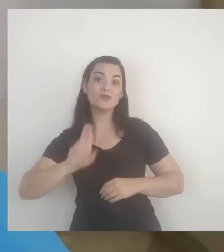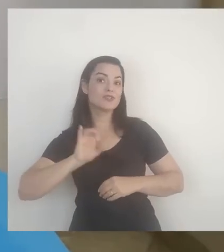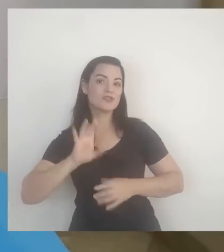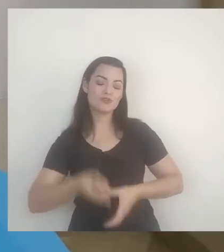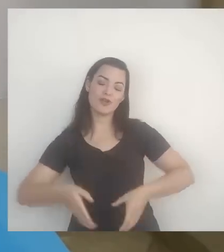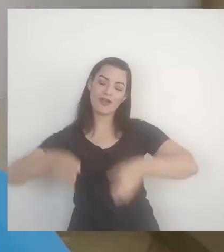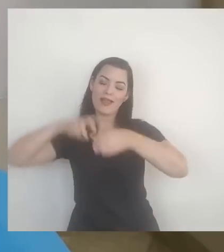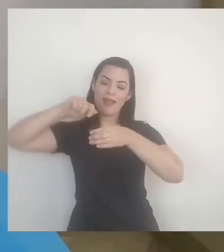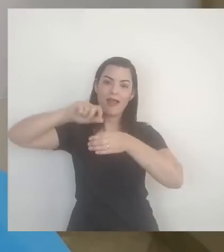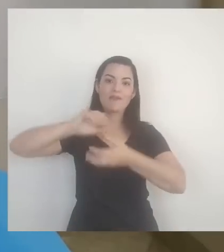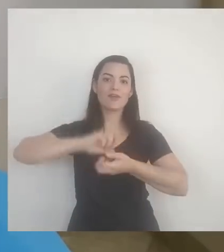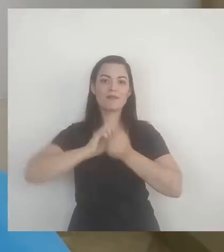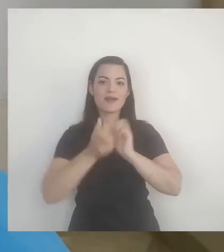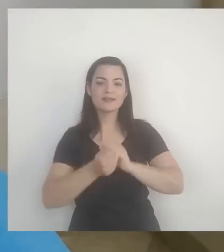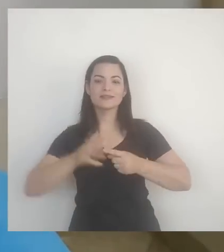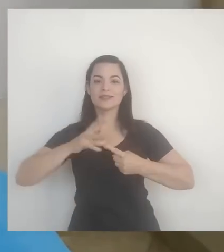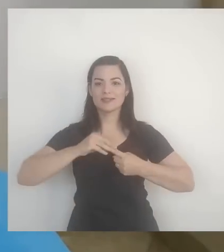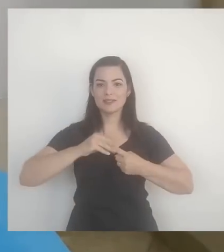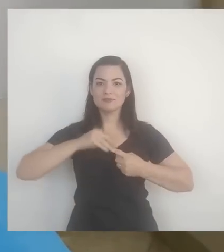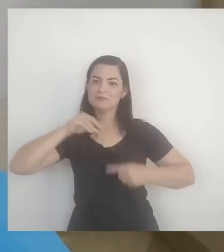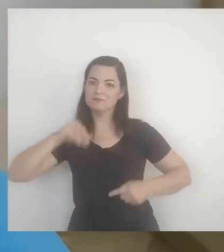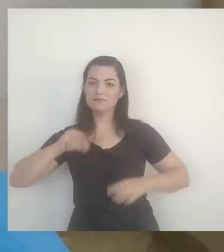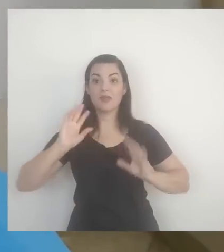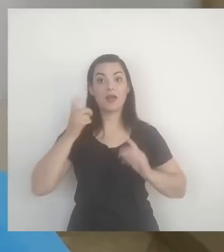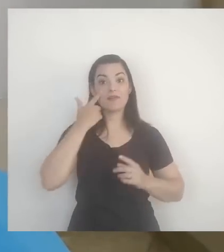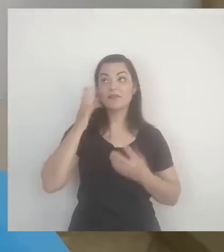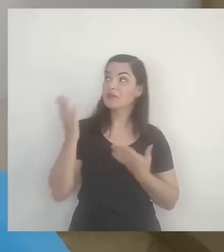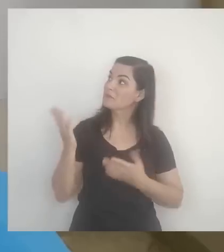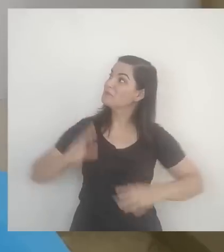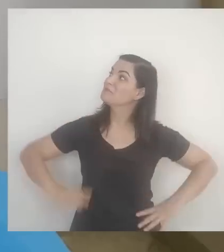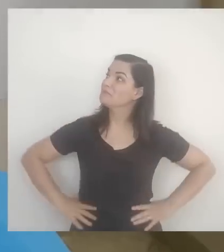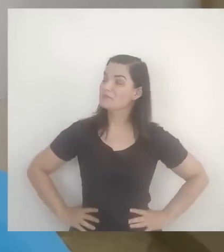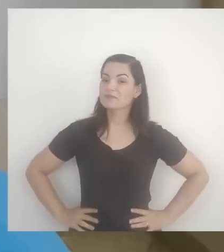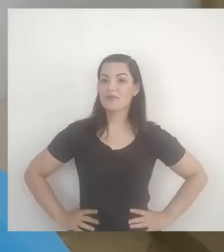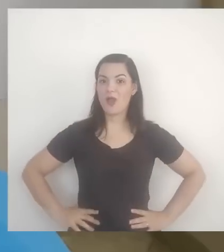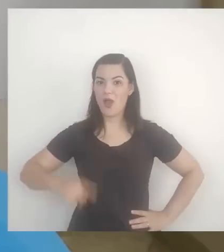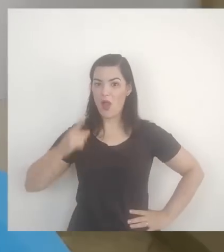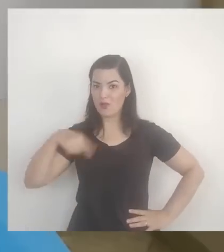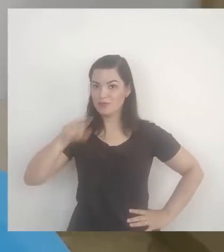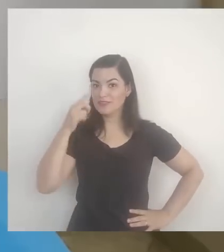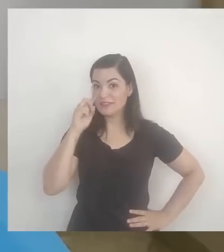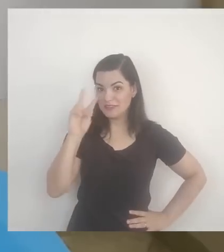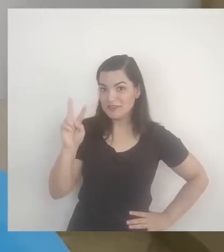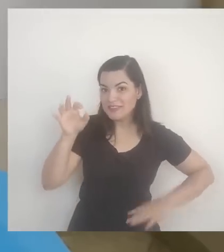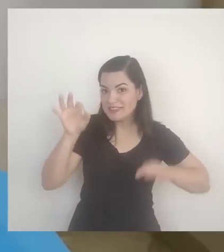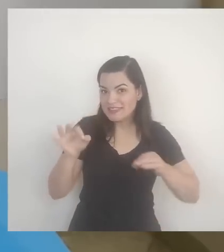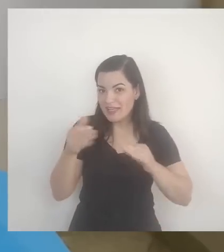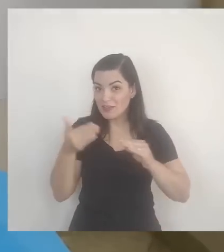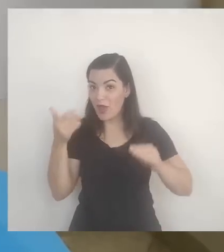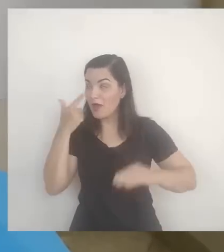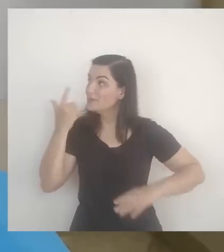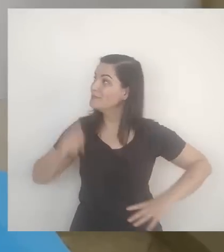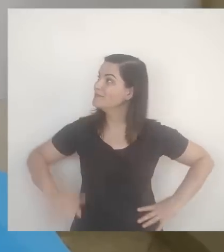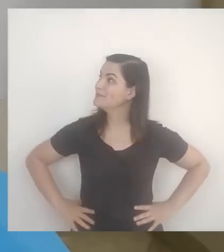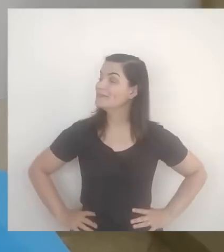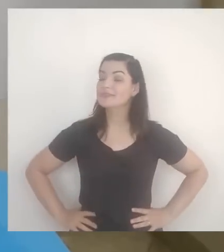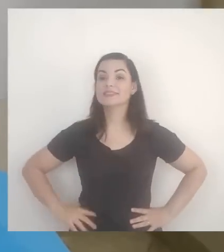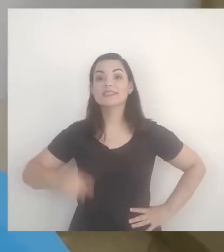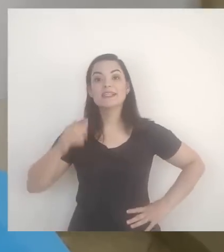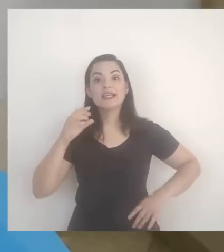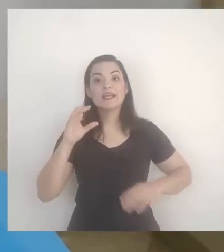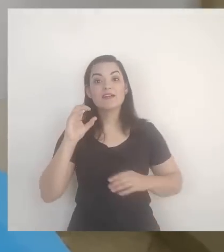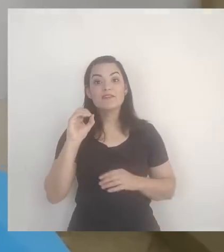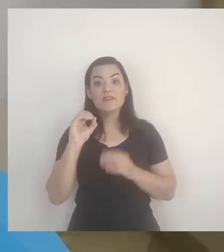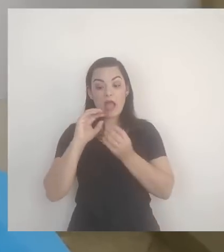garrafa, a tampinha de caneta e a massinha. Olha agora o que vai acontecer, ó. Eu vou afastar aqui para vocês acompanharem. Olha